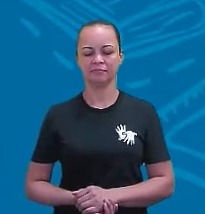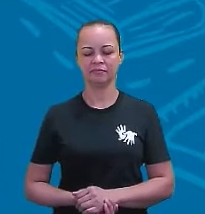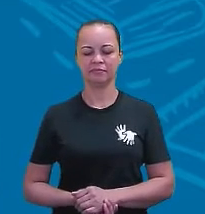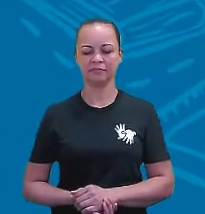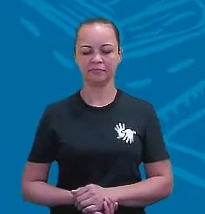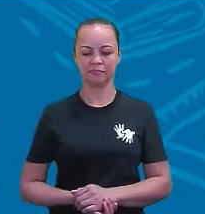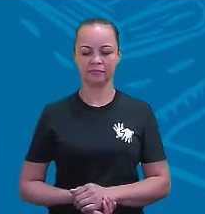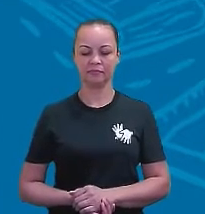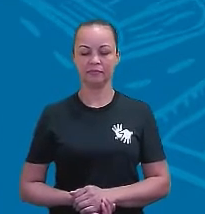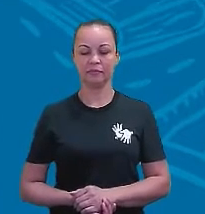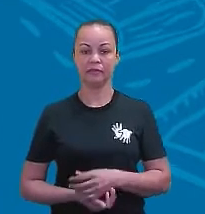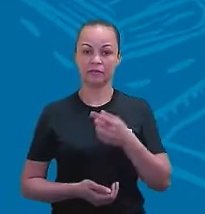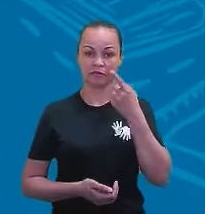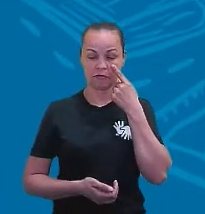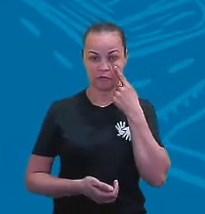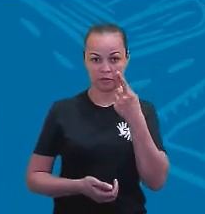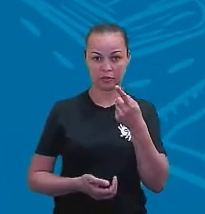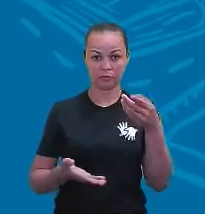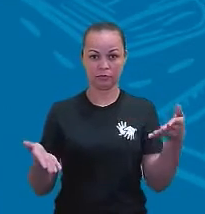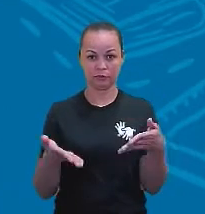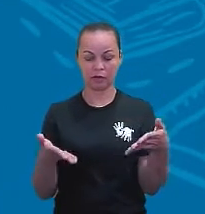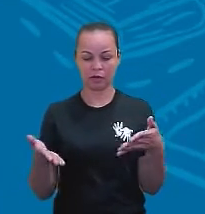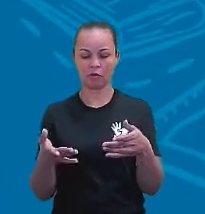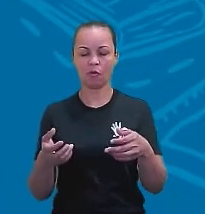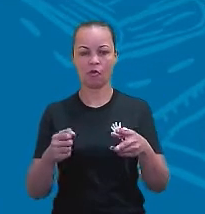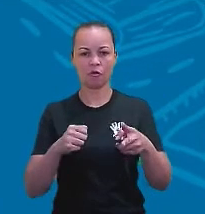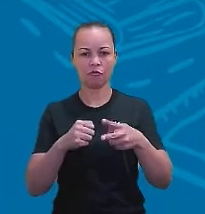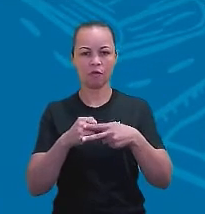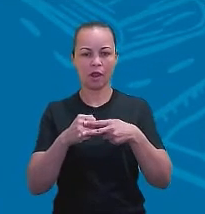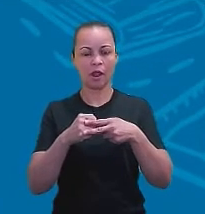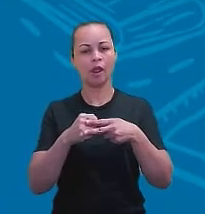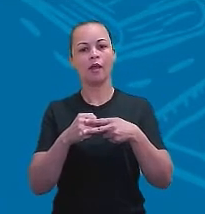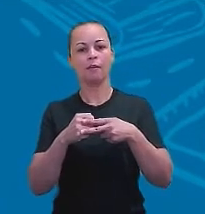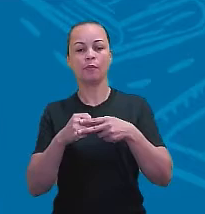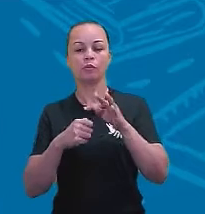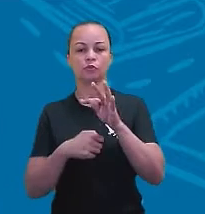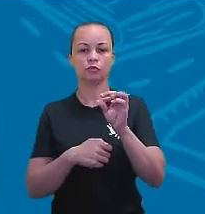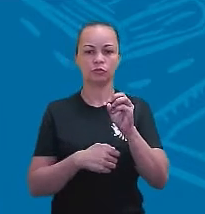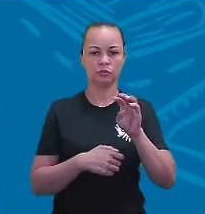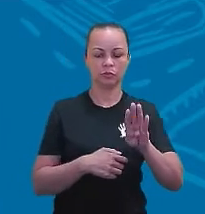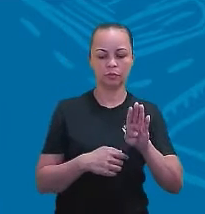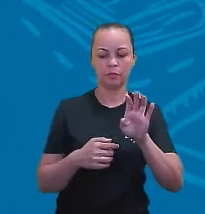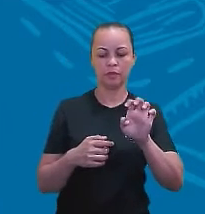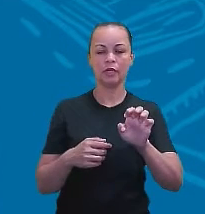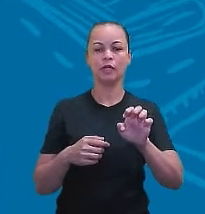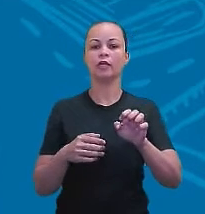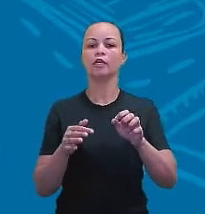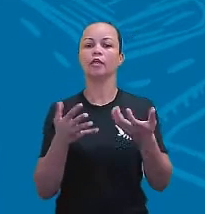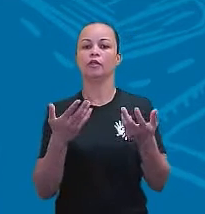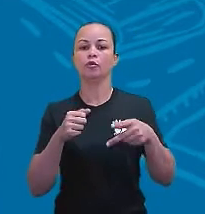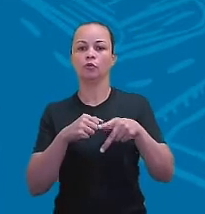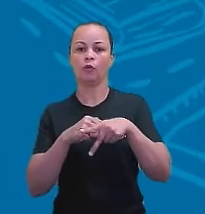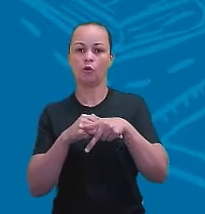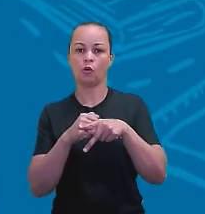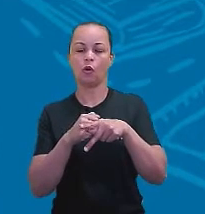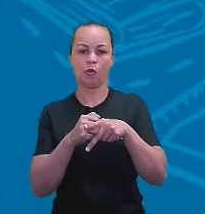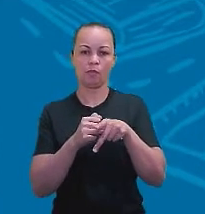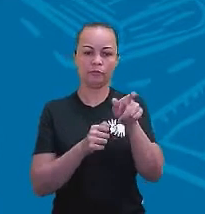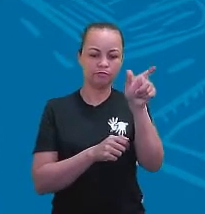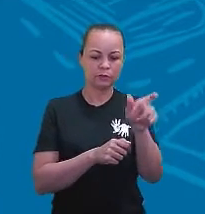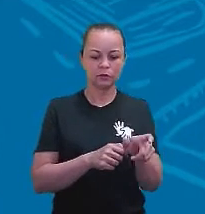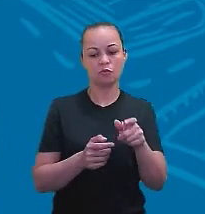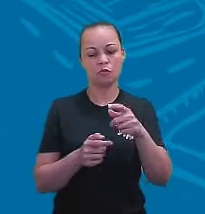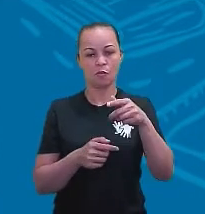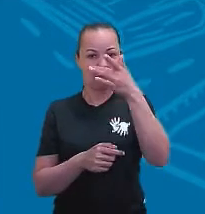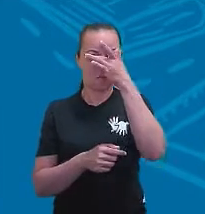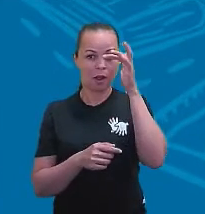continuando. Vejamos agora o emprego do verbo to be e os pronomes pessoais. Então, é bom você ter essa tabelinha aí